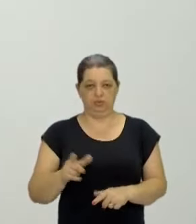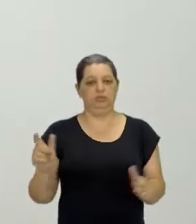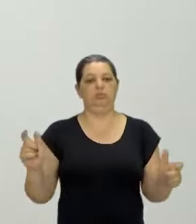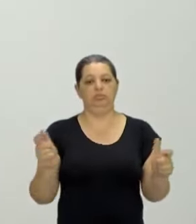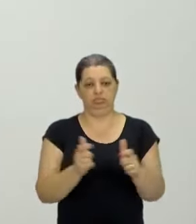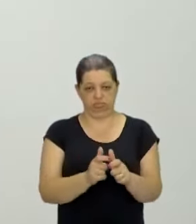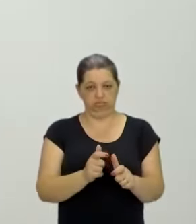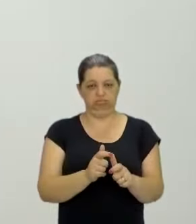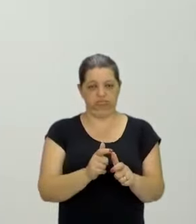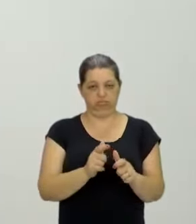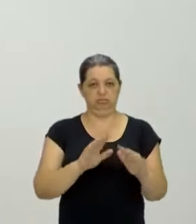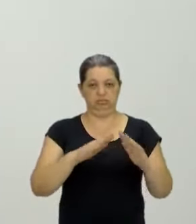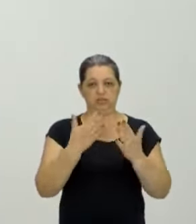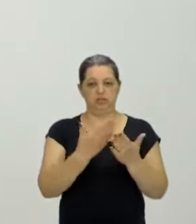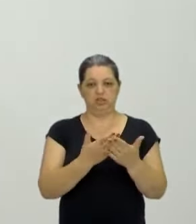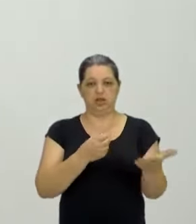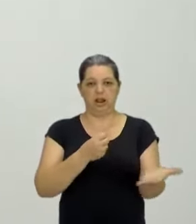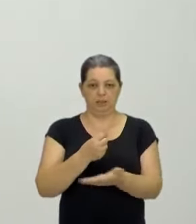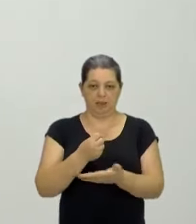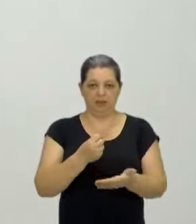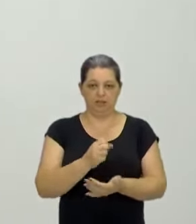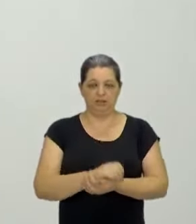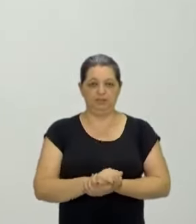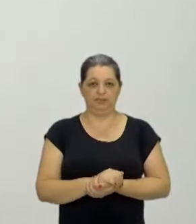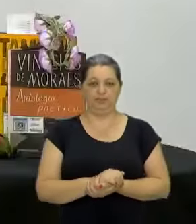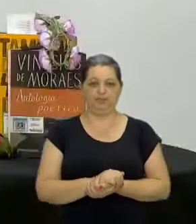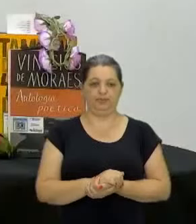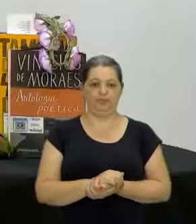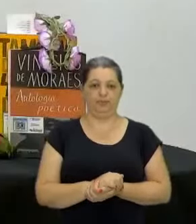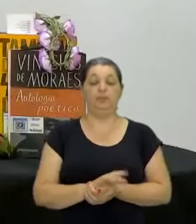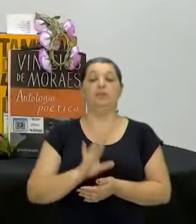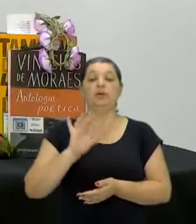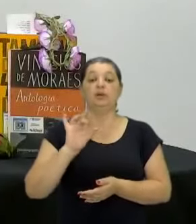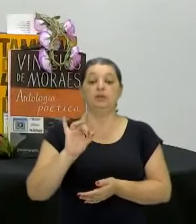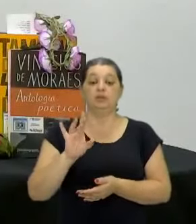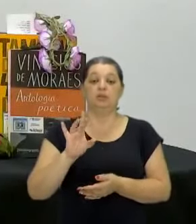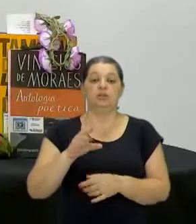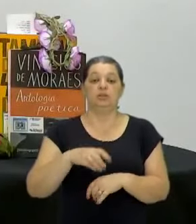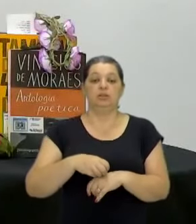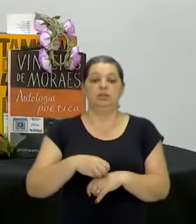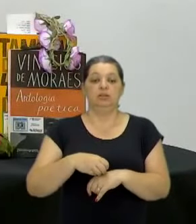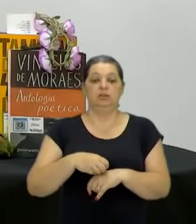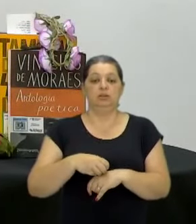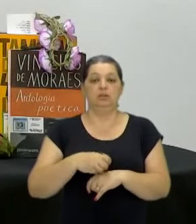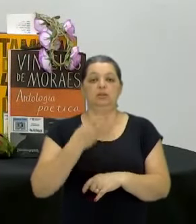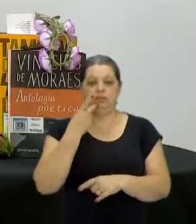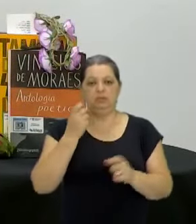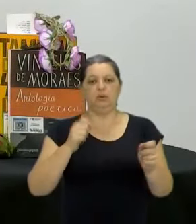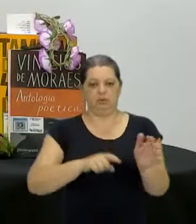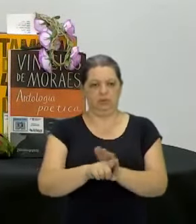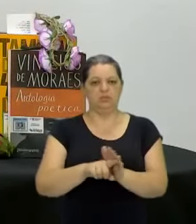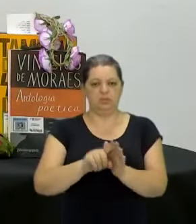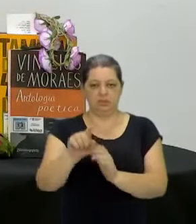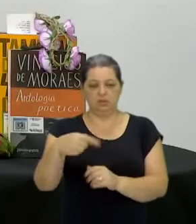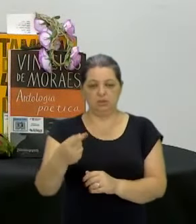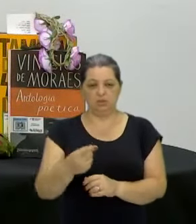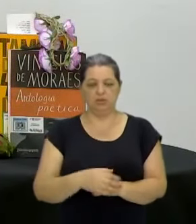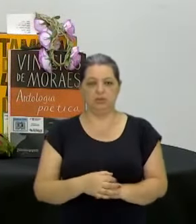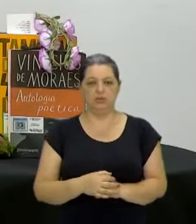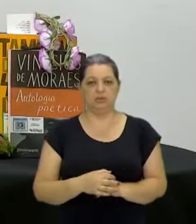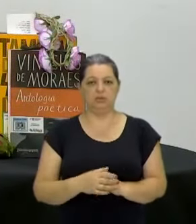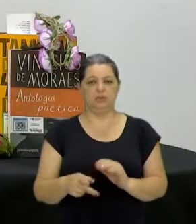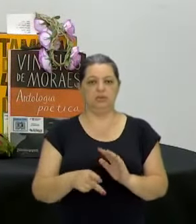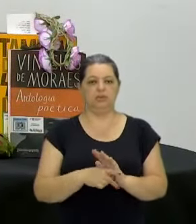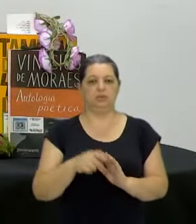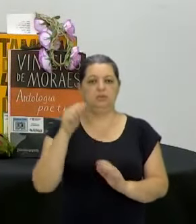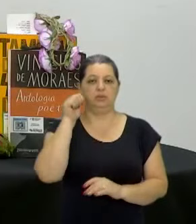básica. Alguém quer falar alguma coisa? Ó, eu só queria comentar um pouquinho aqui para eles podem pesquisar depois sobre a